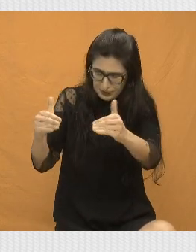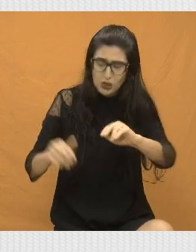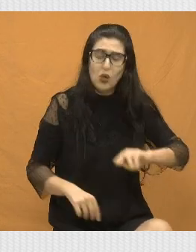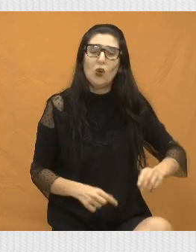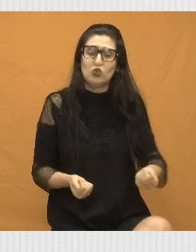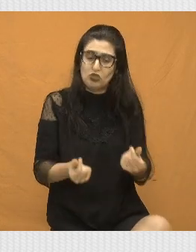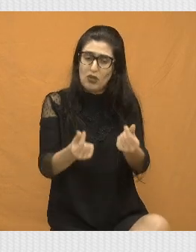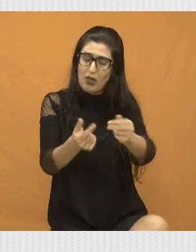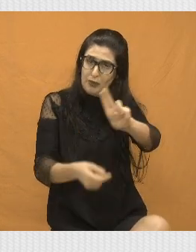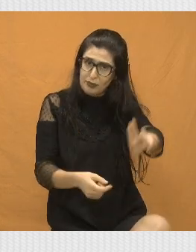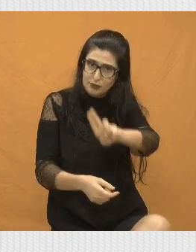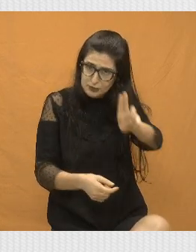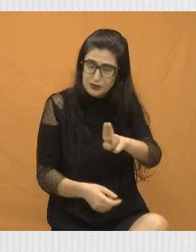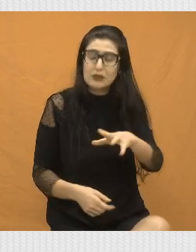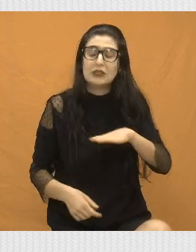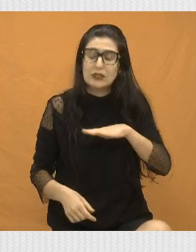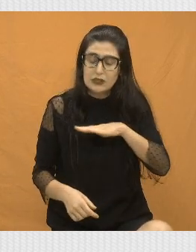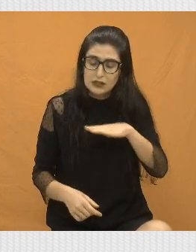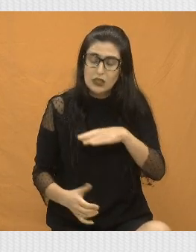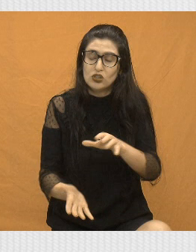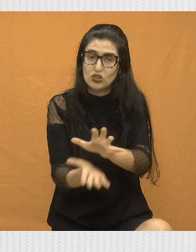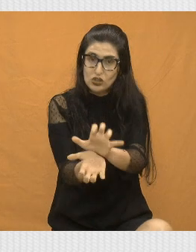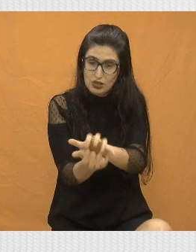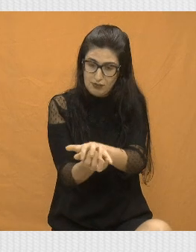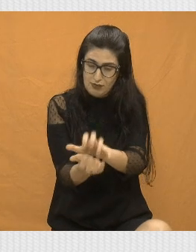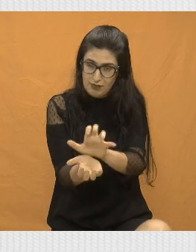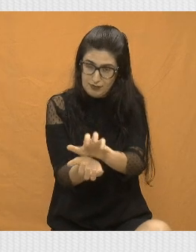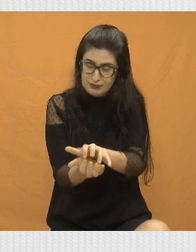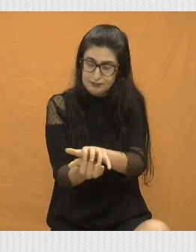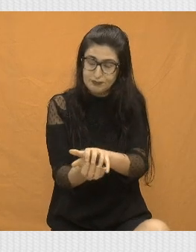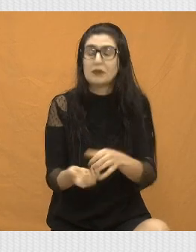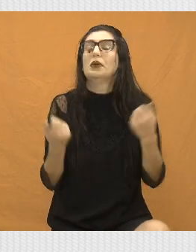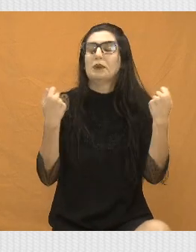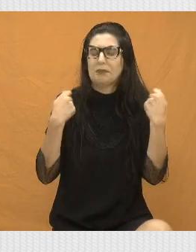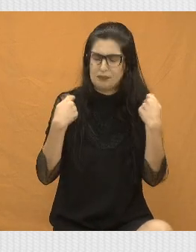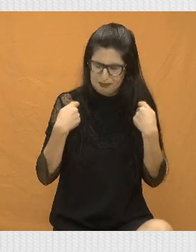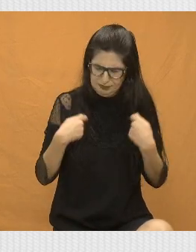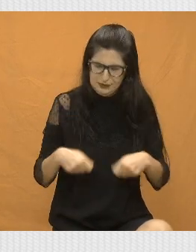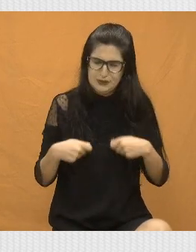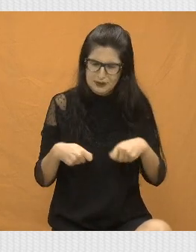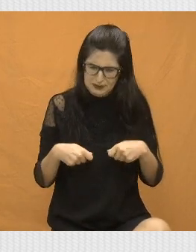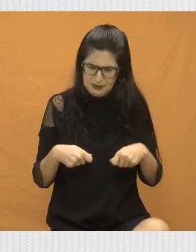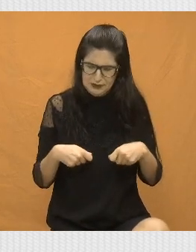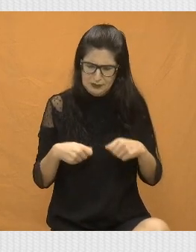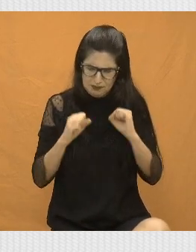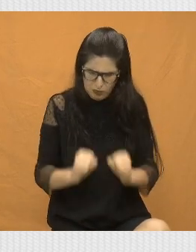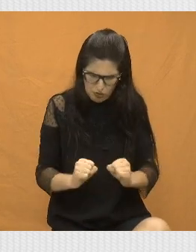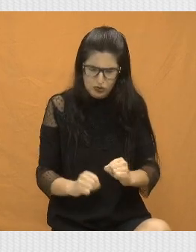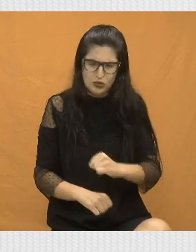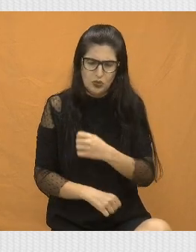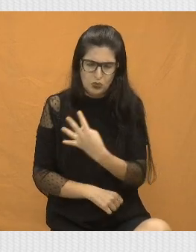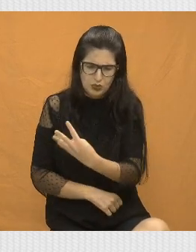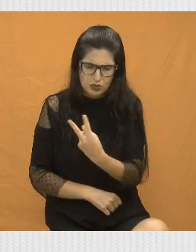nosso município de Jacareí, ele está comprometido na ordem de